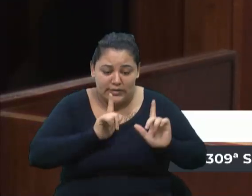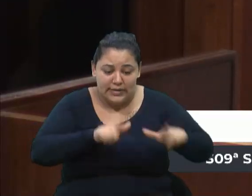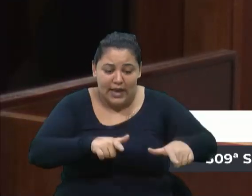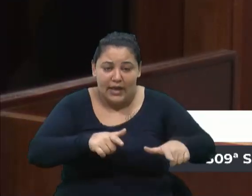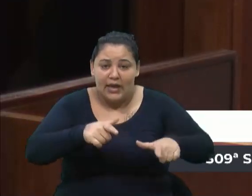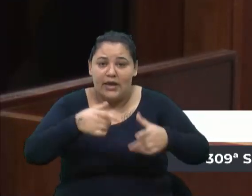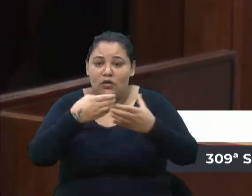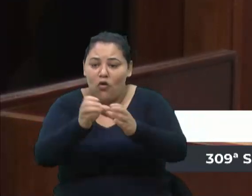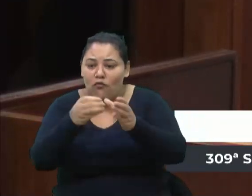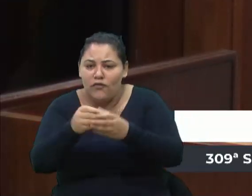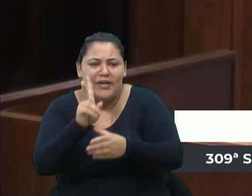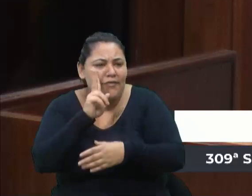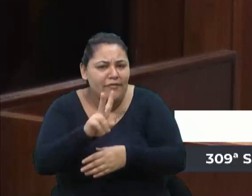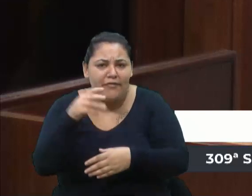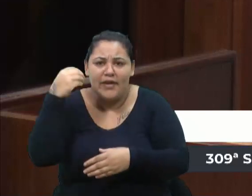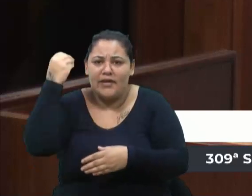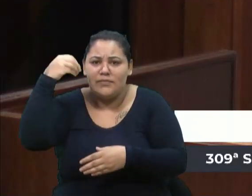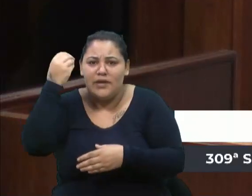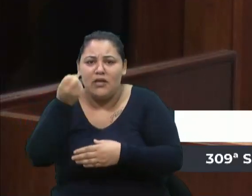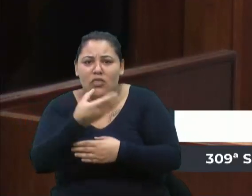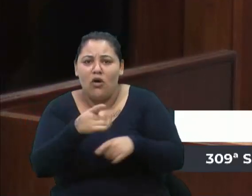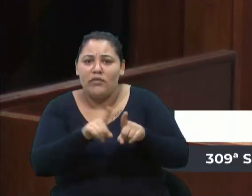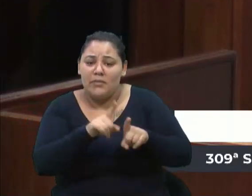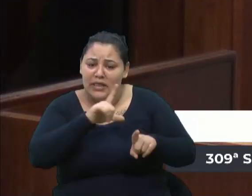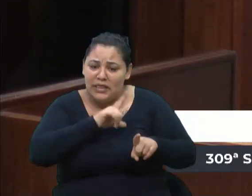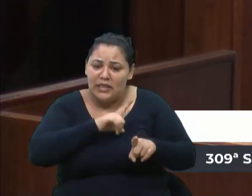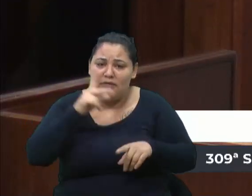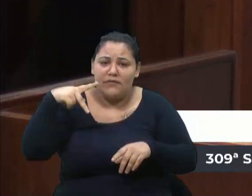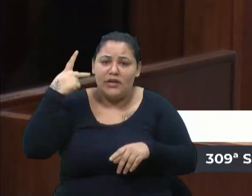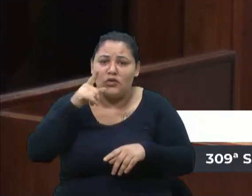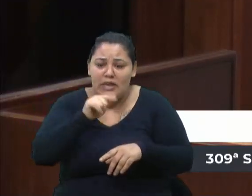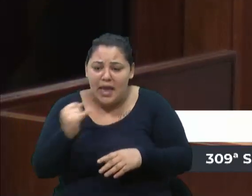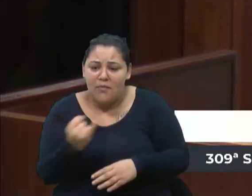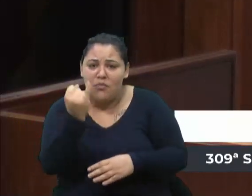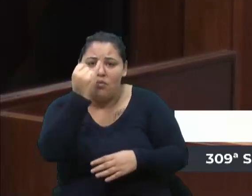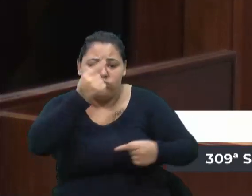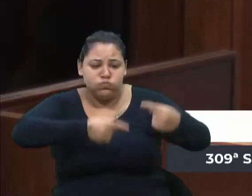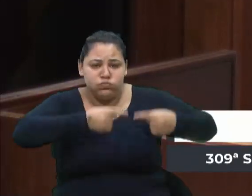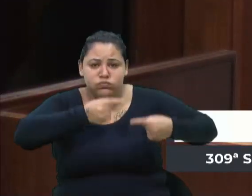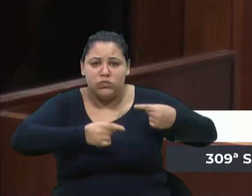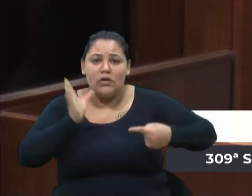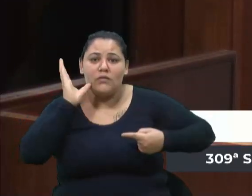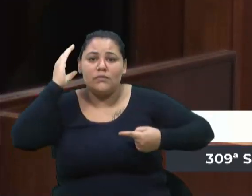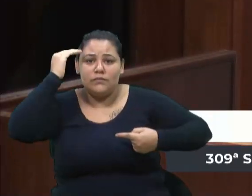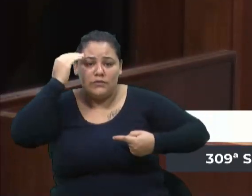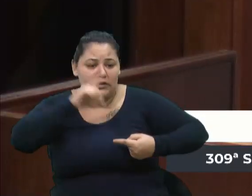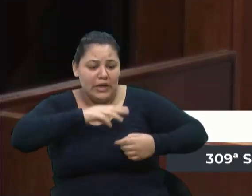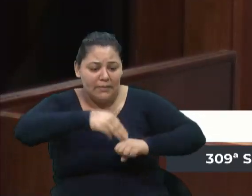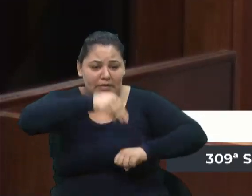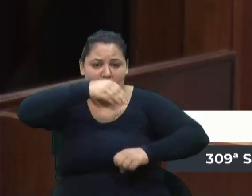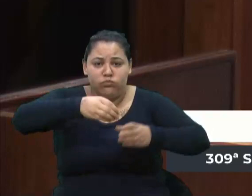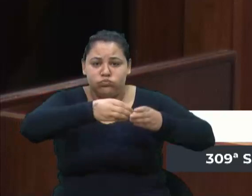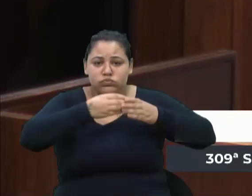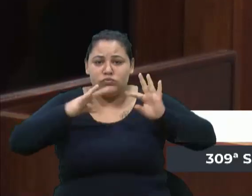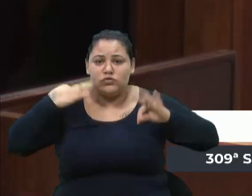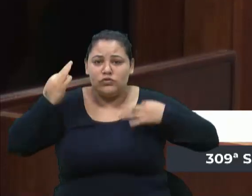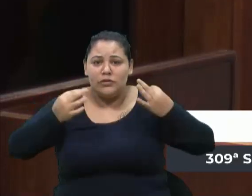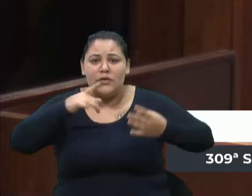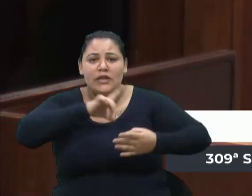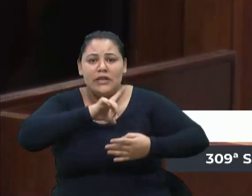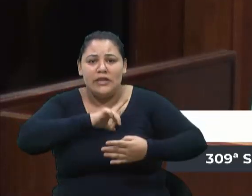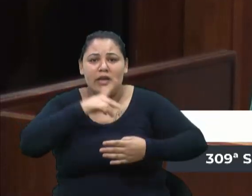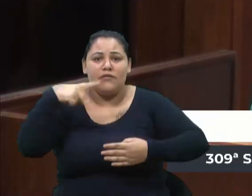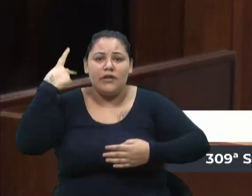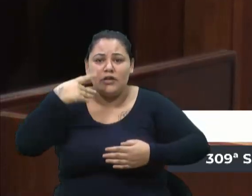Presidente nós temos aqui vereadores que são importantes nesse debate o vereador Felipe que é mestrado em turismo nós temos o vereador